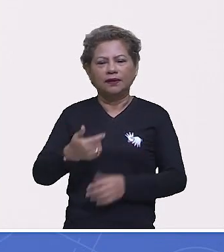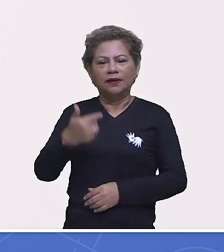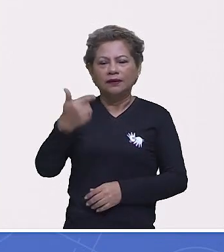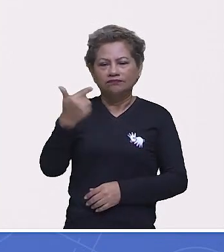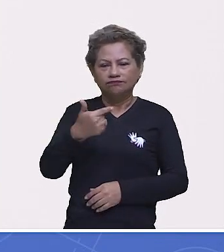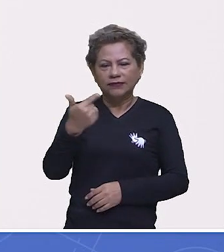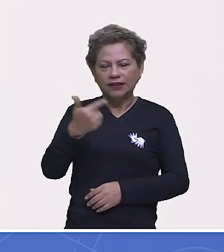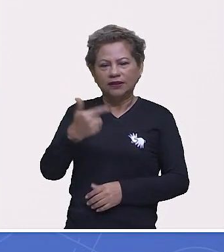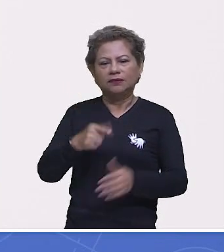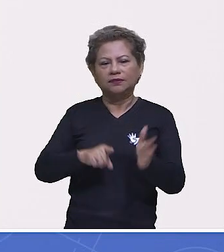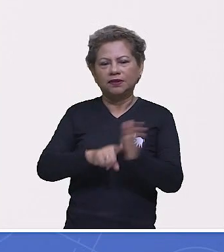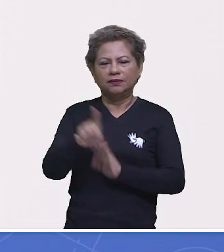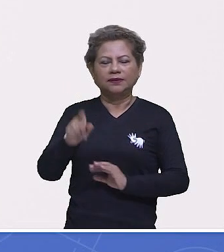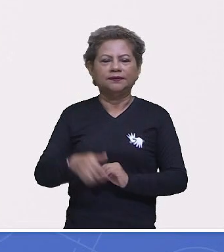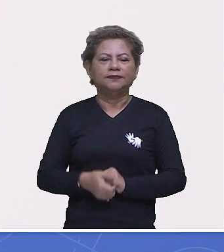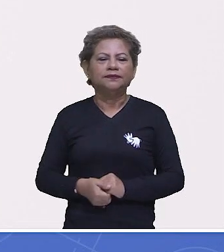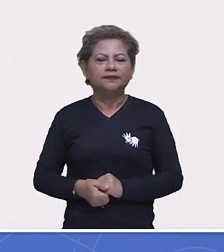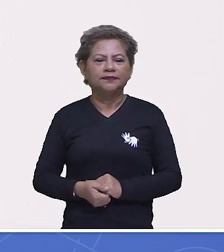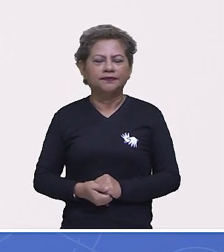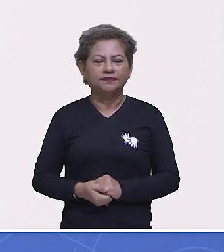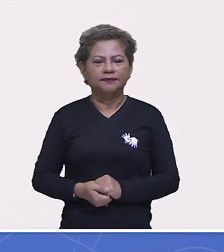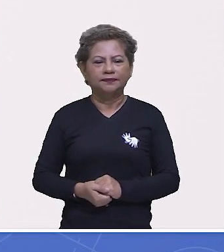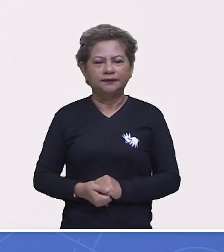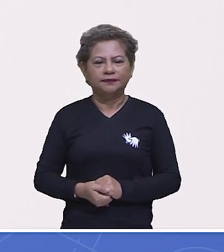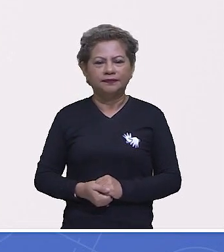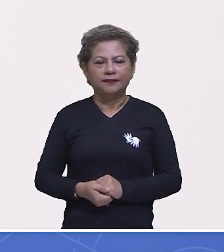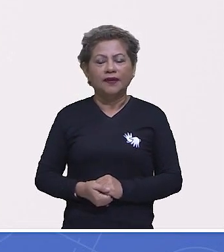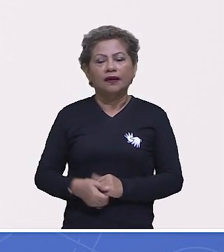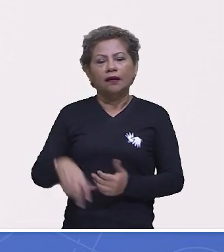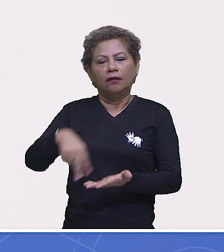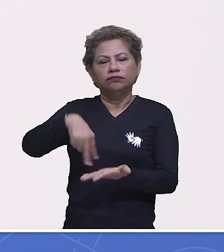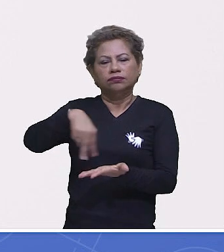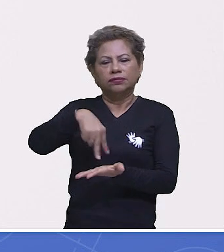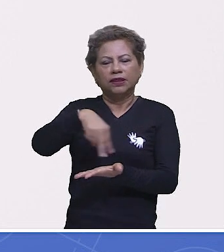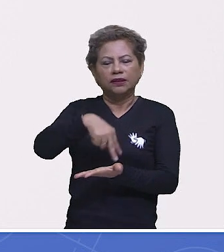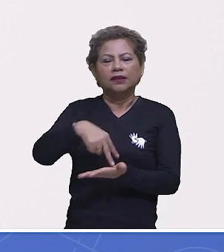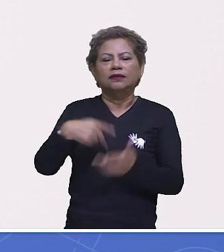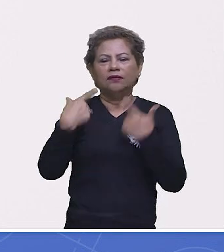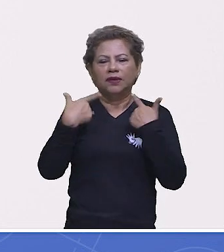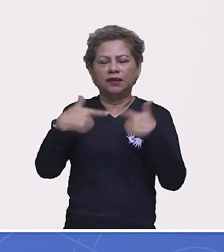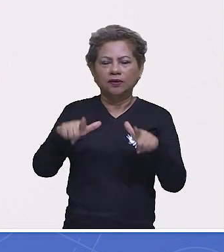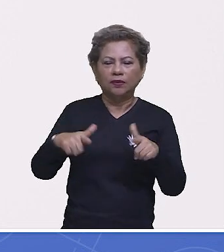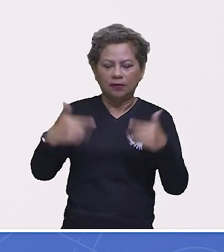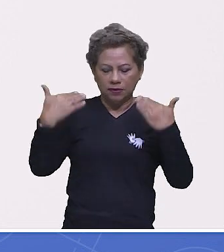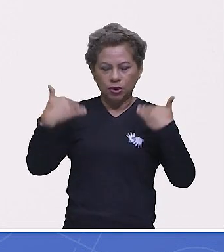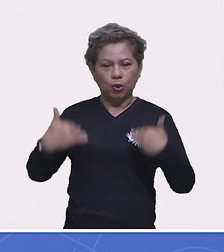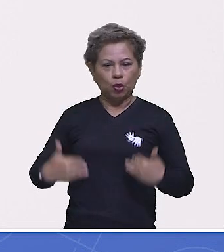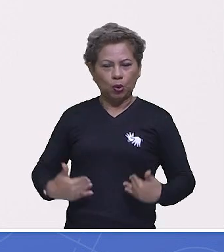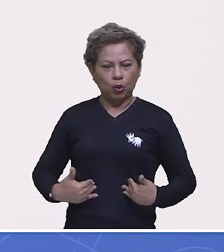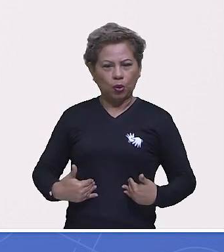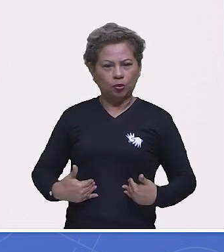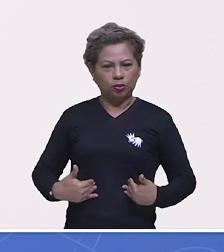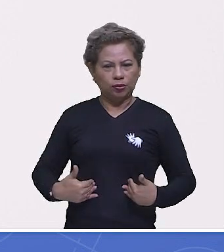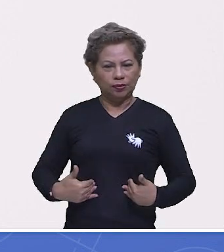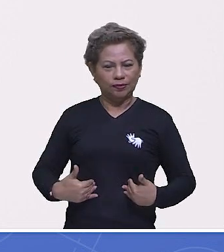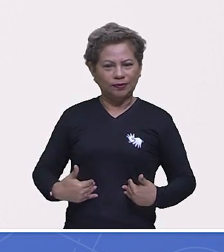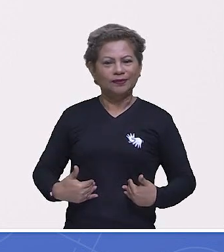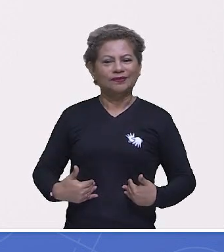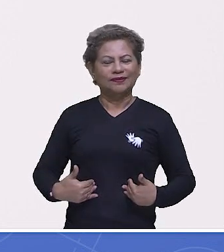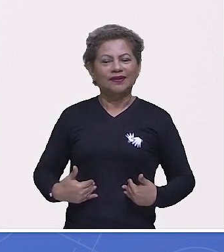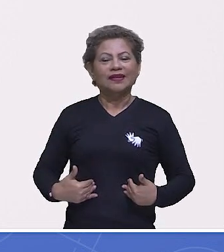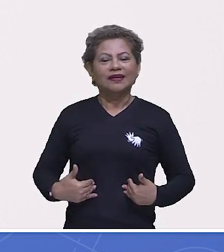questão 13. A dança, como linguagem corporal, é observada em todas